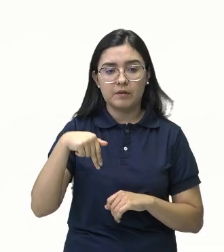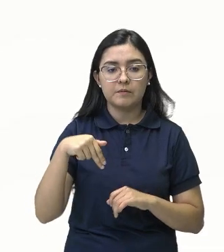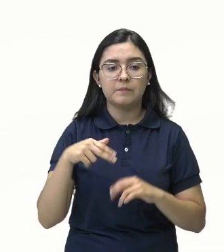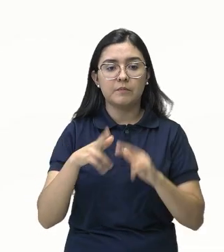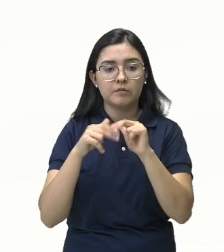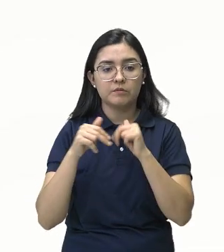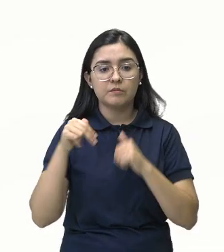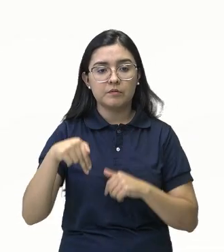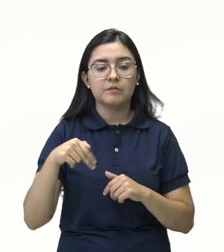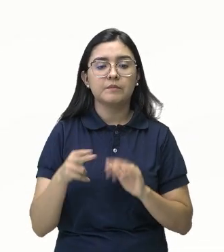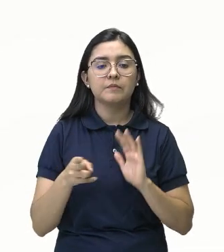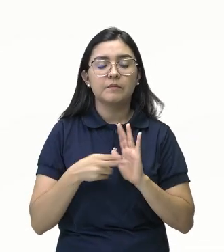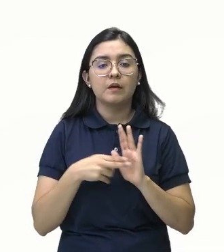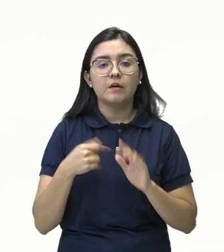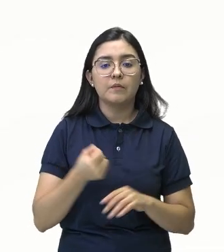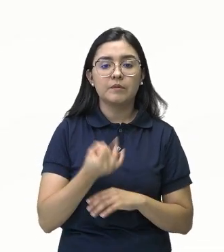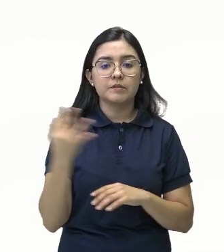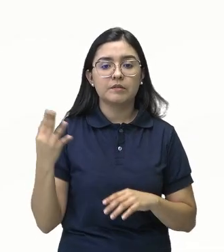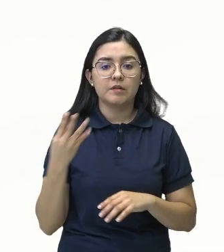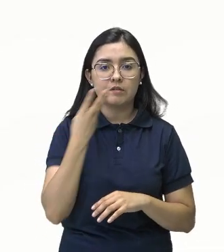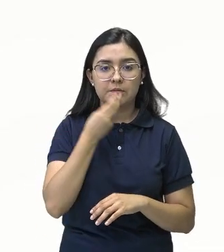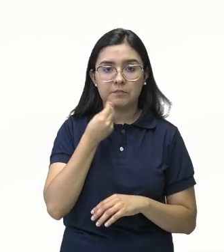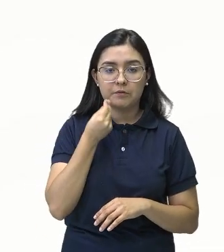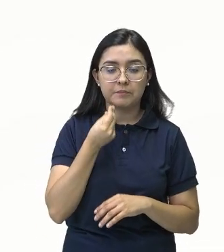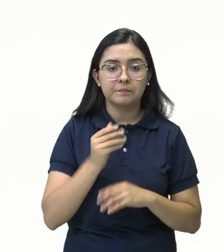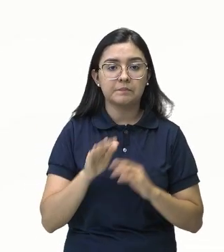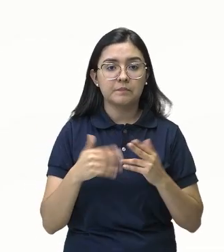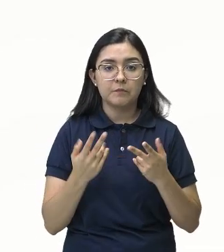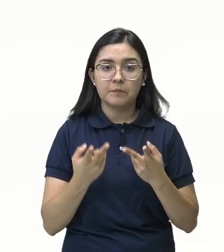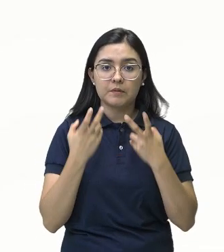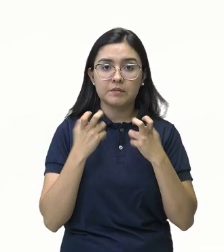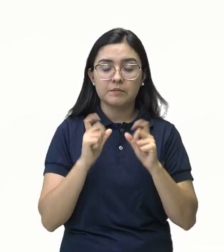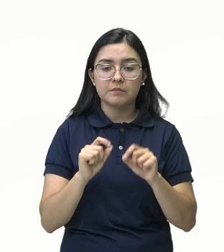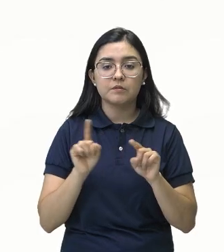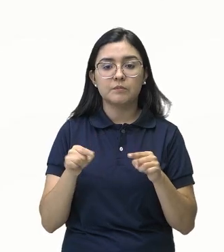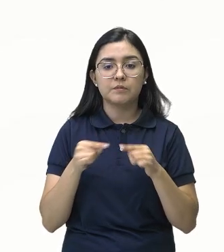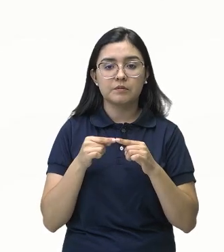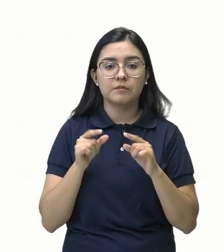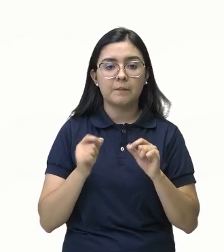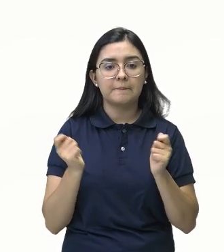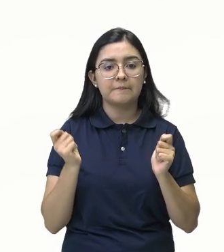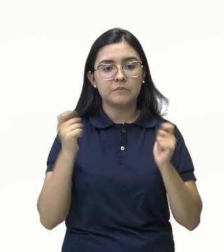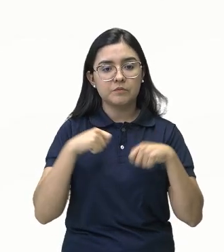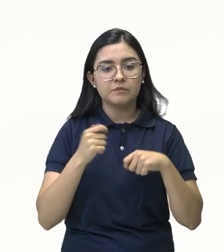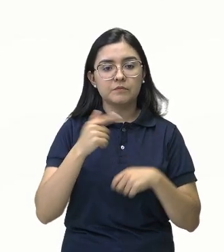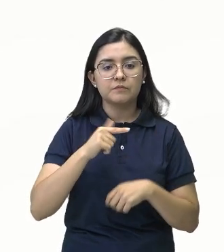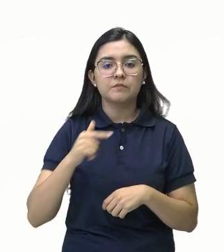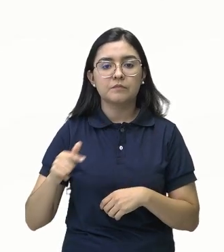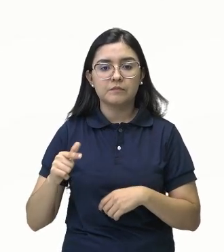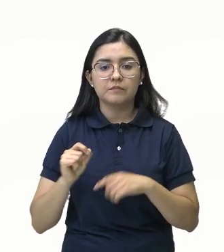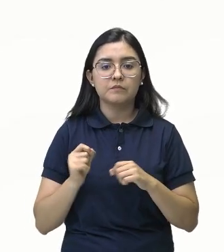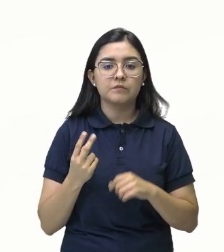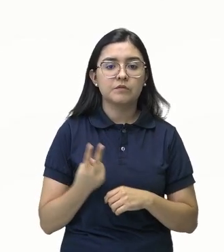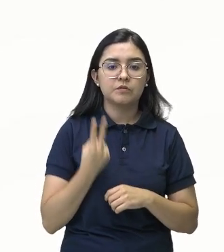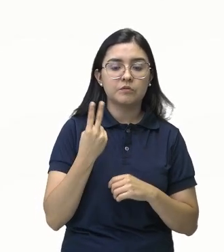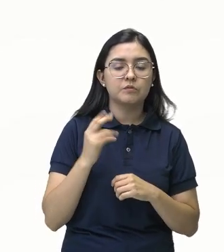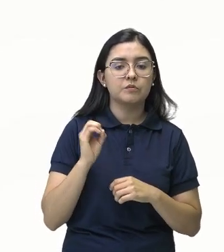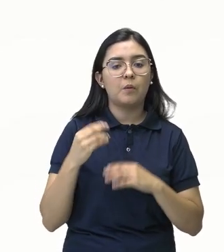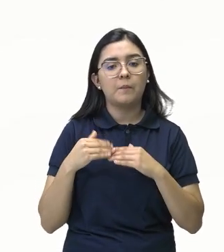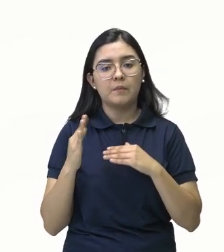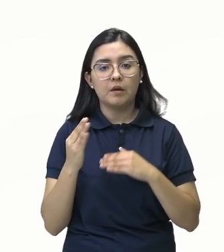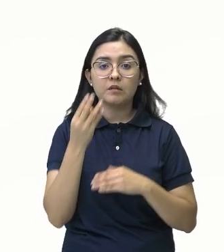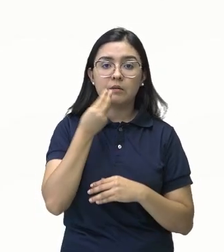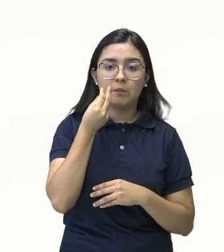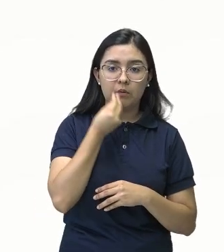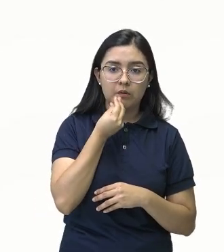que o meu N é minha quantidade de sabores. Então, perceba que nesta combinação é possível repetir a ordem de 2 ou mais